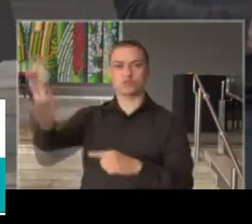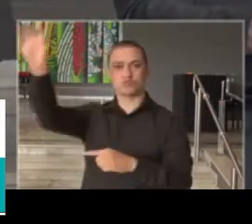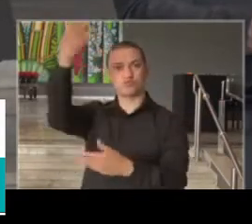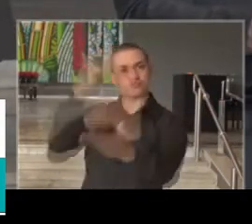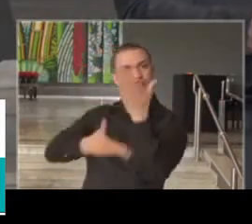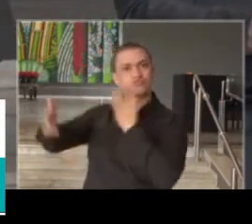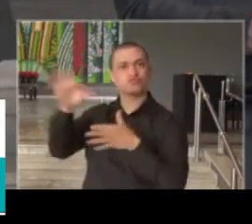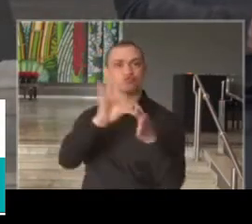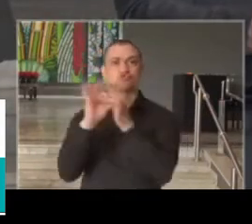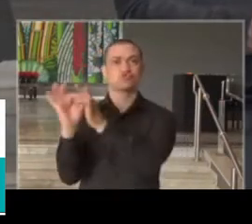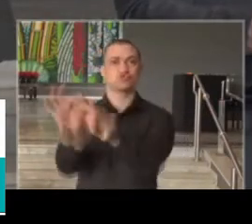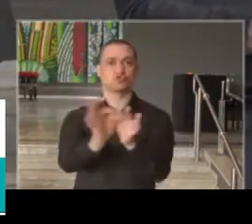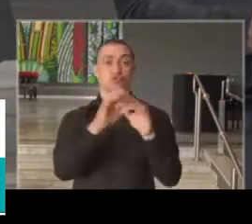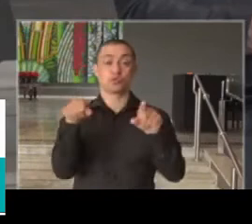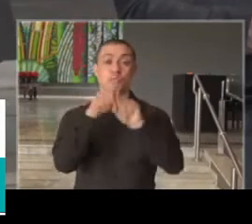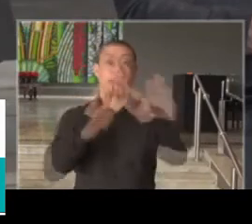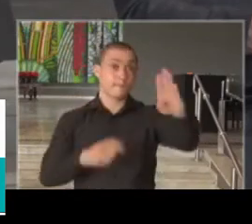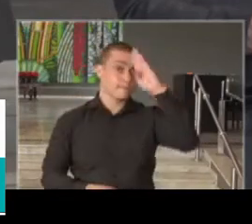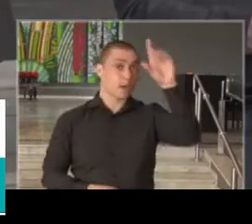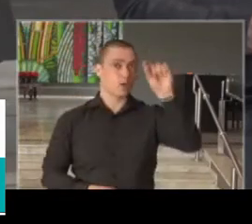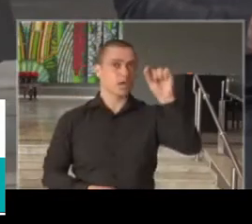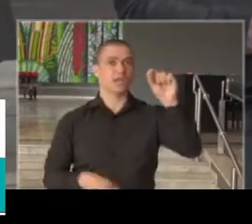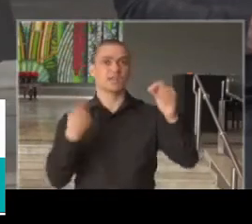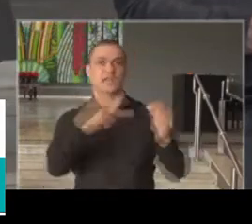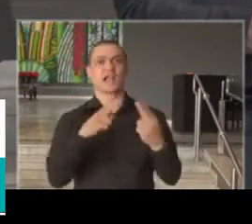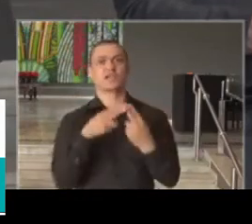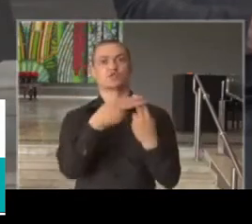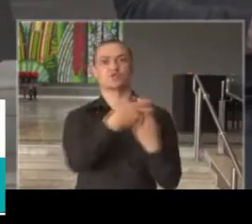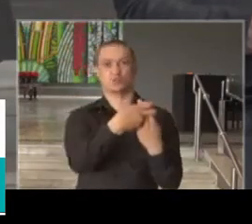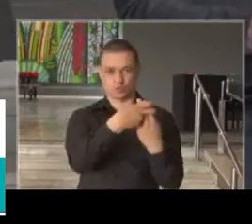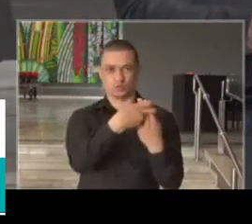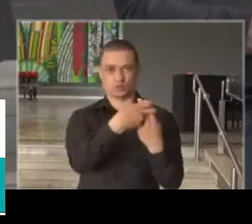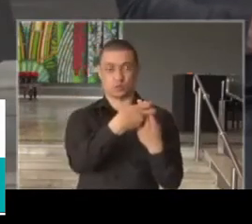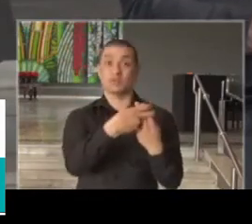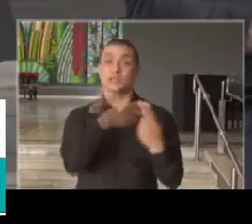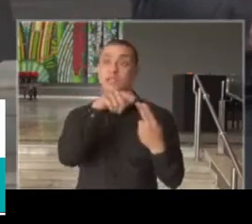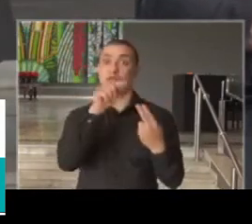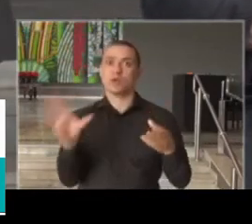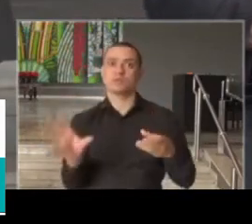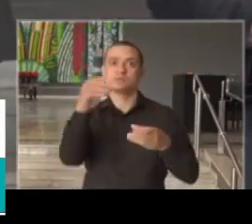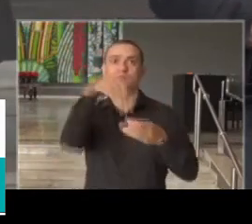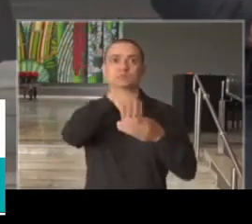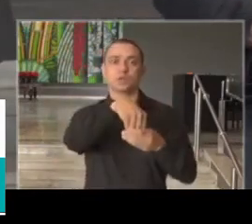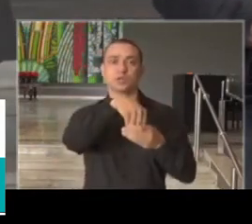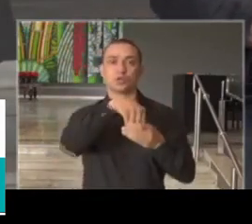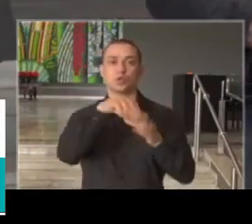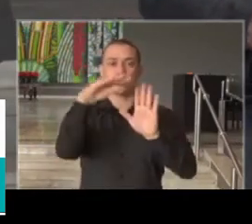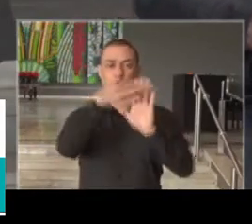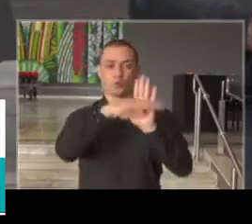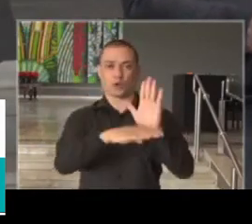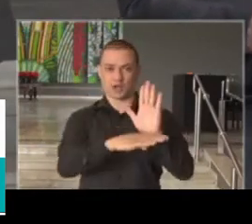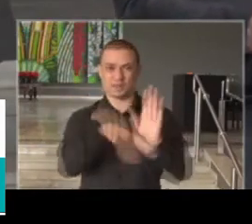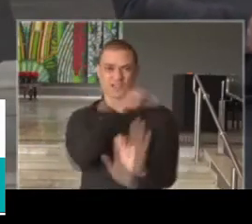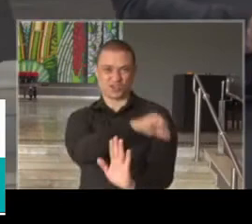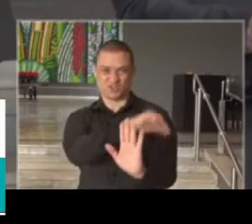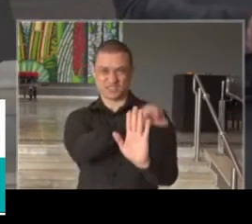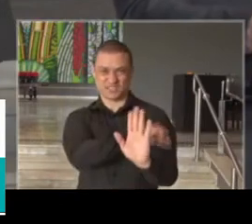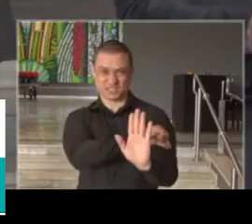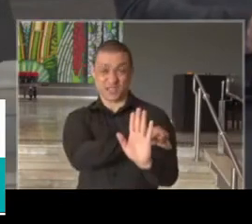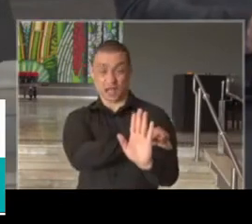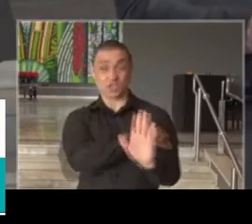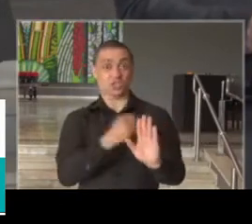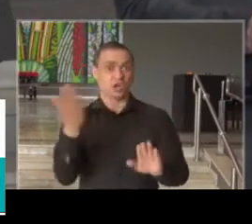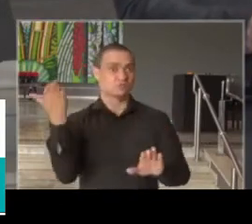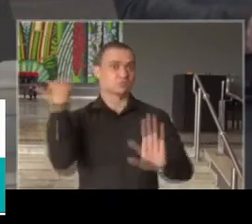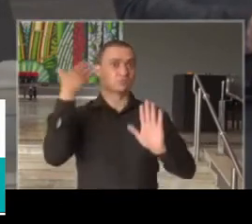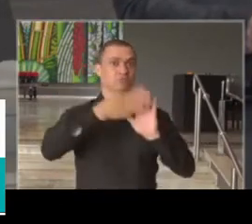dos princípios do nosso SUS, isso é a incorporação de um programa de vacinação